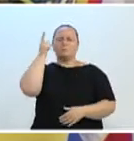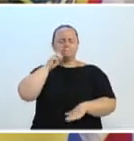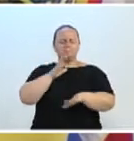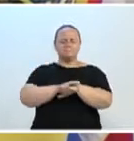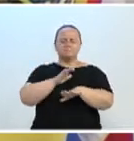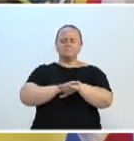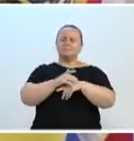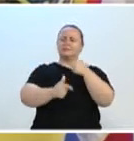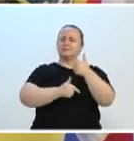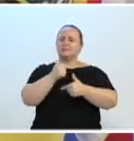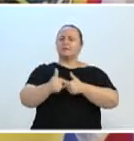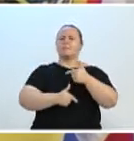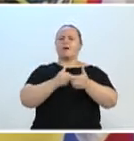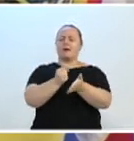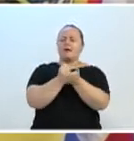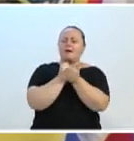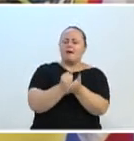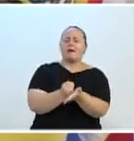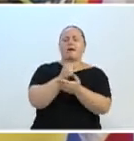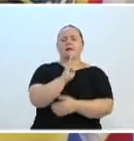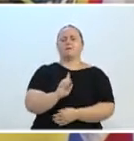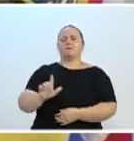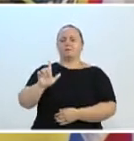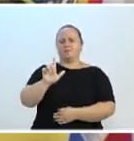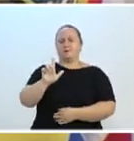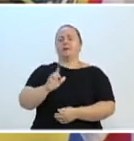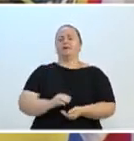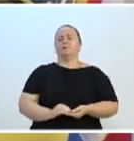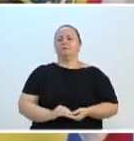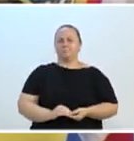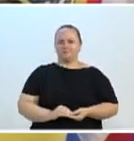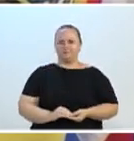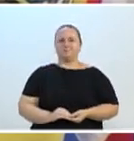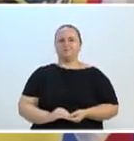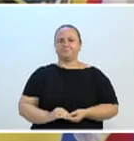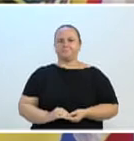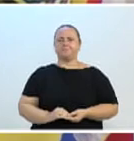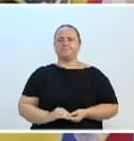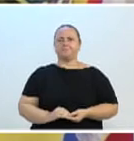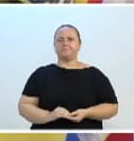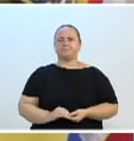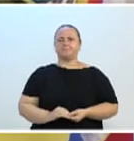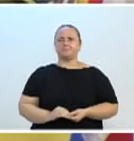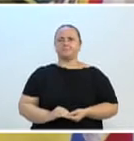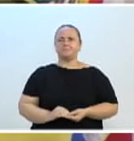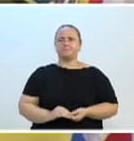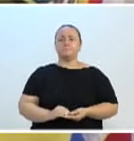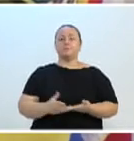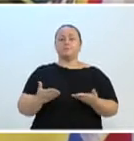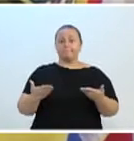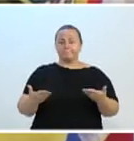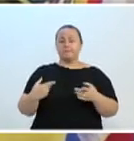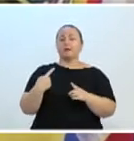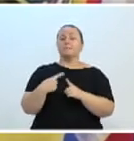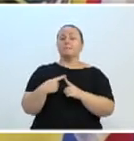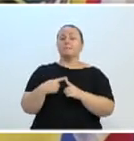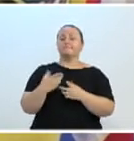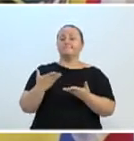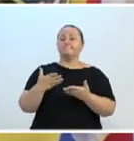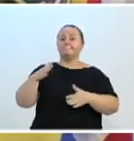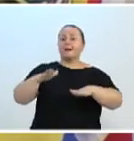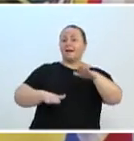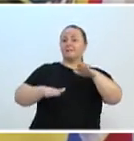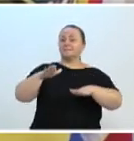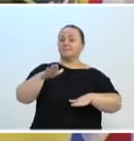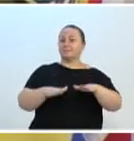a nossa cidade o que às vezes não se dava quando se tem um mandato que não se pode atuar